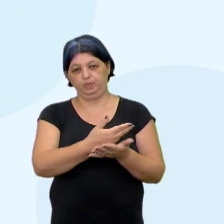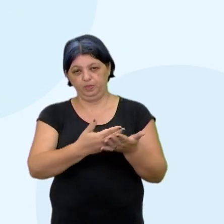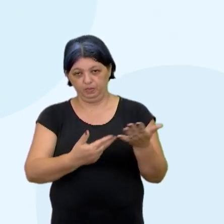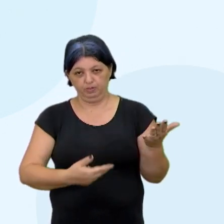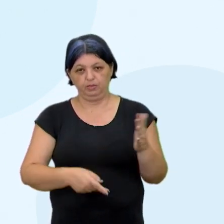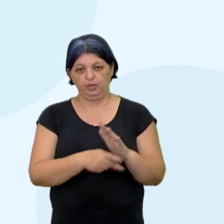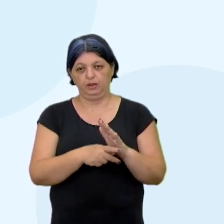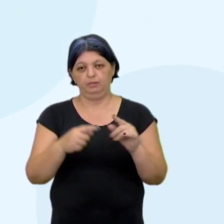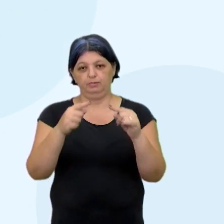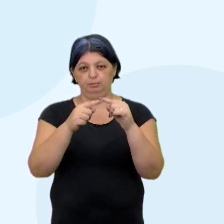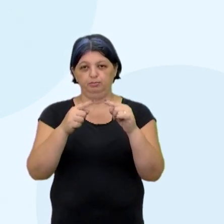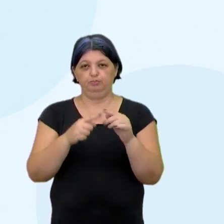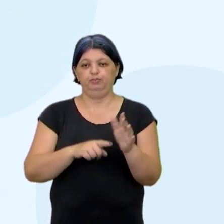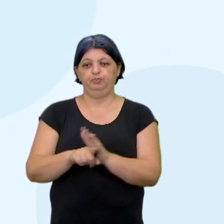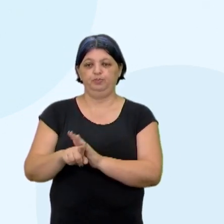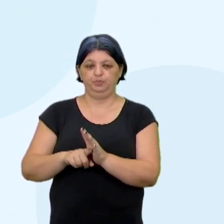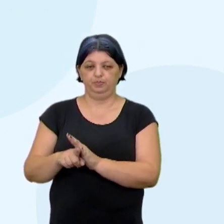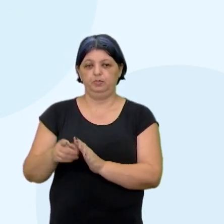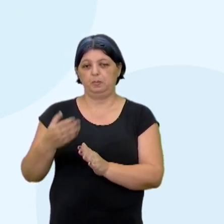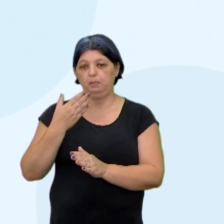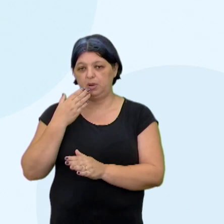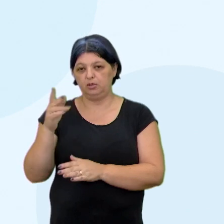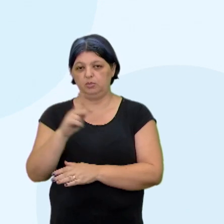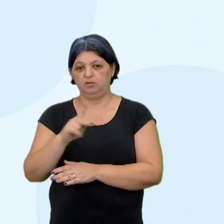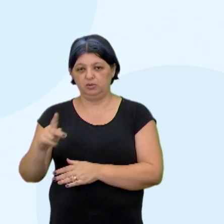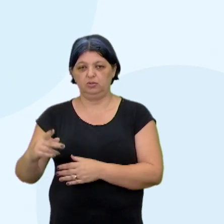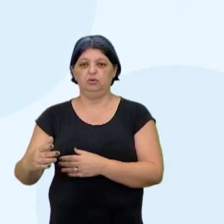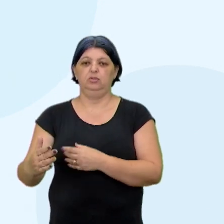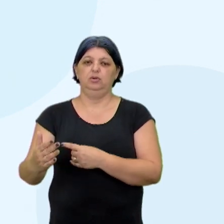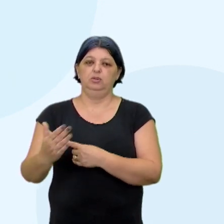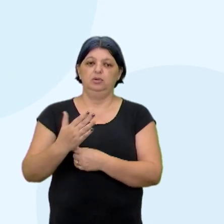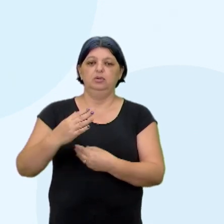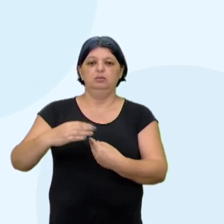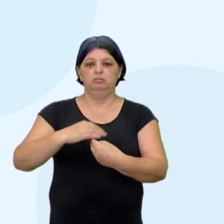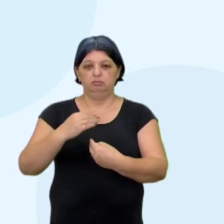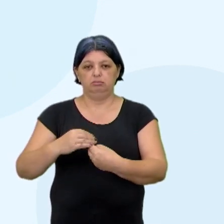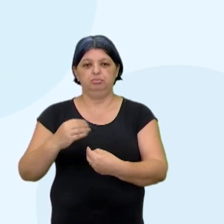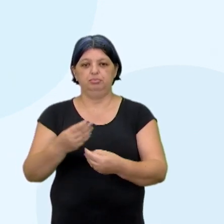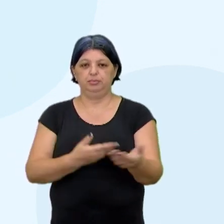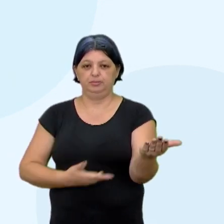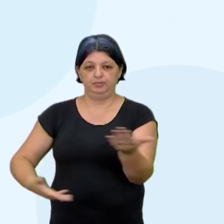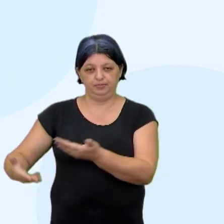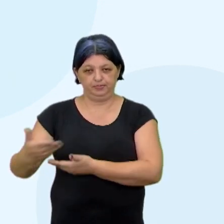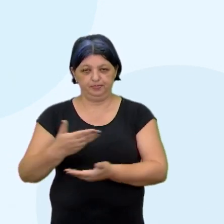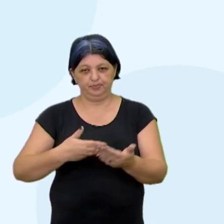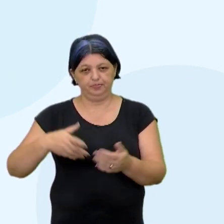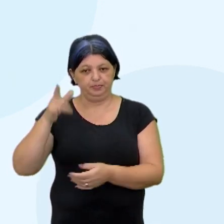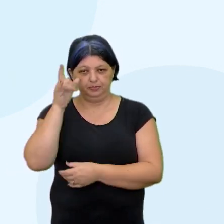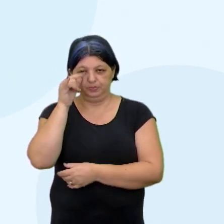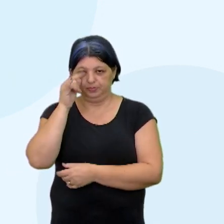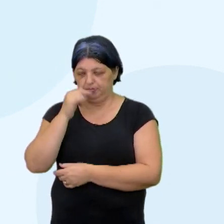na sua pesquisa? Peça orientação ao seu professor ou à sua professora. Compartilhe comigo pelo Instagram,